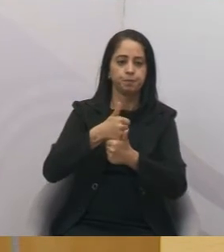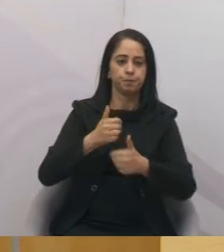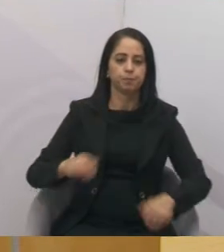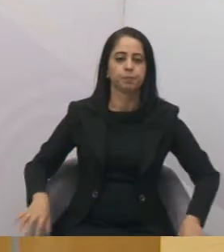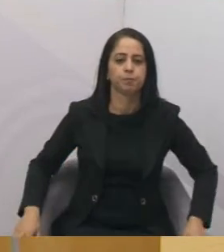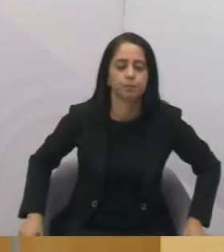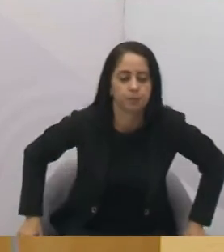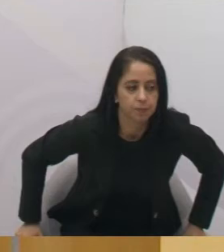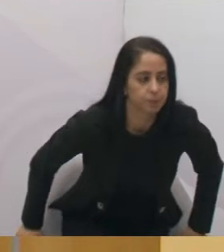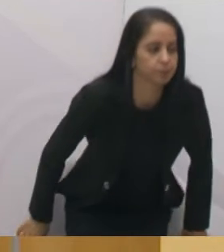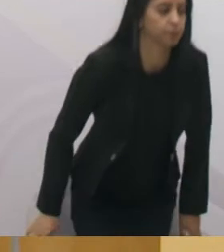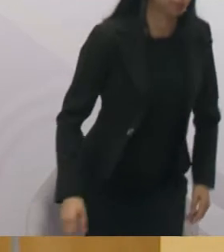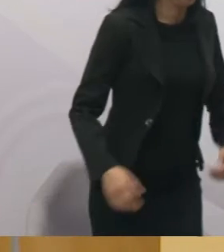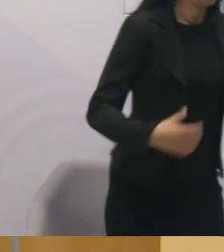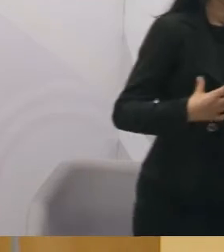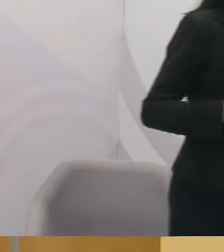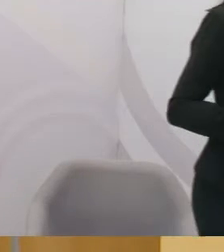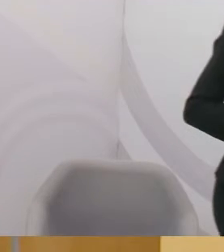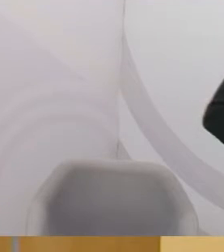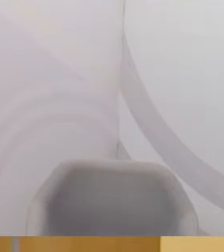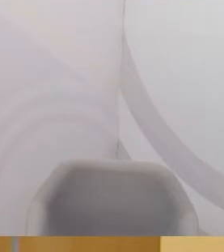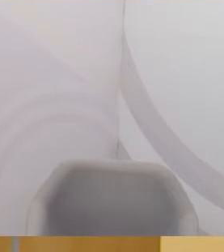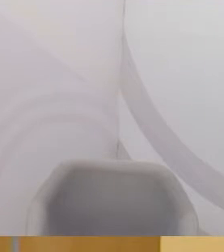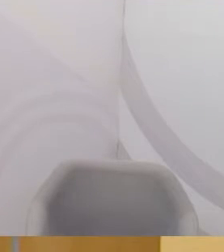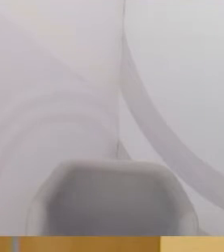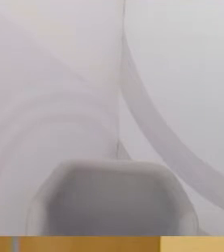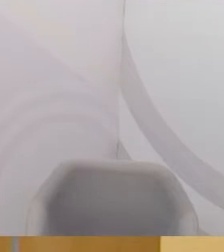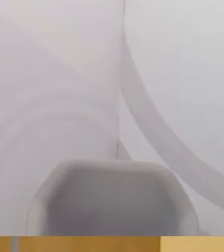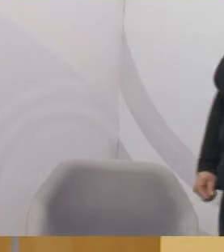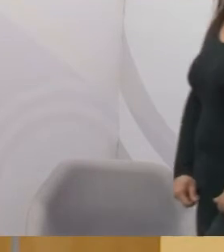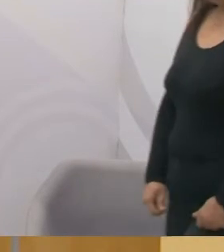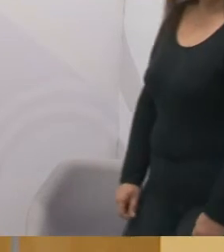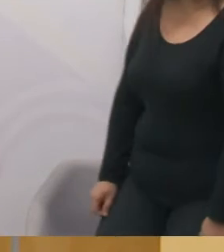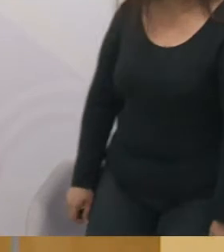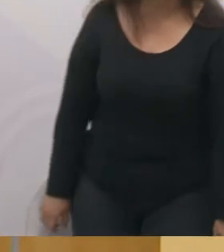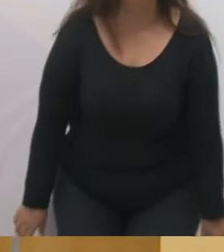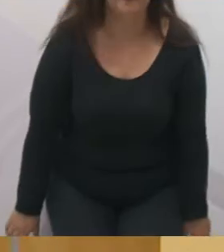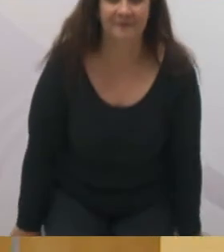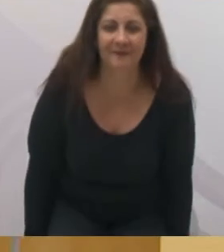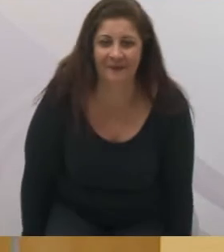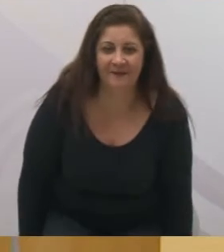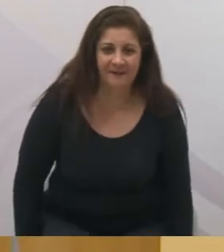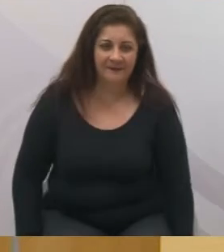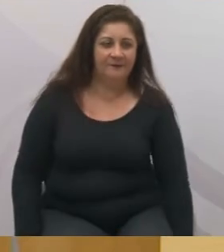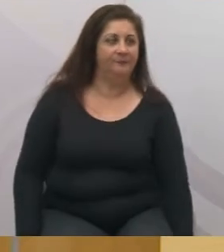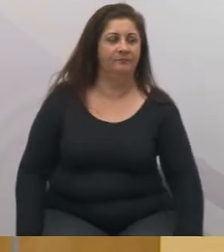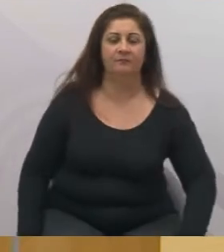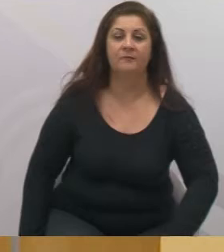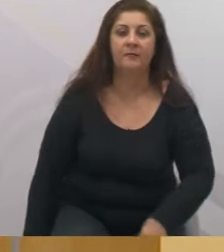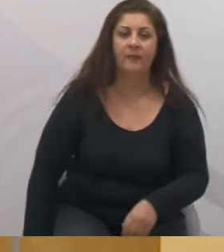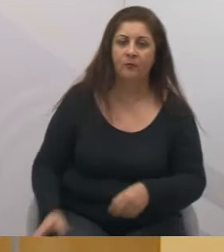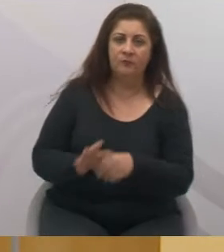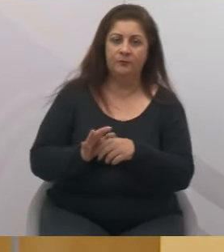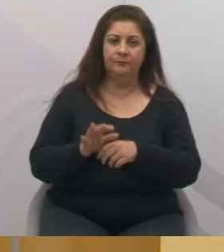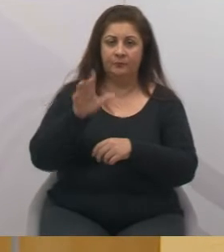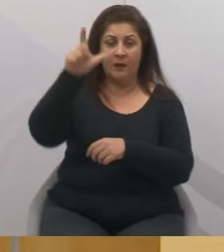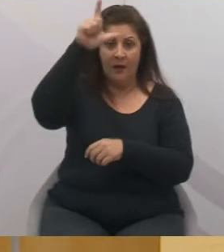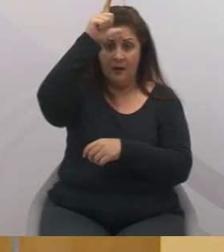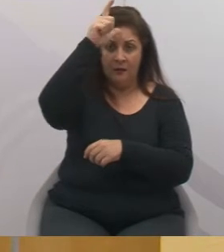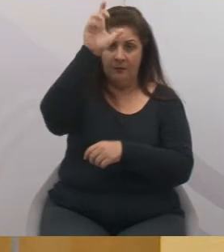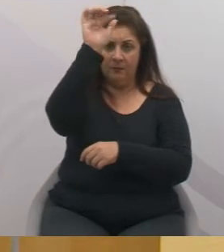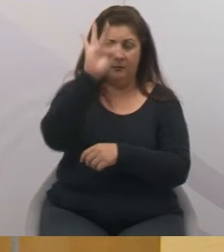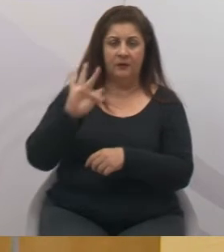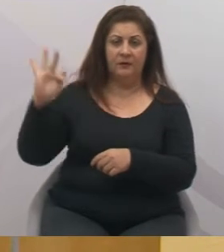grandes países, as grandes potências internacionais, China, Estados Unidos, Rússia, Alemanha, França, se reúnem